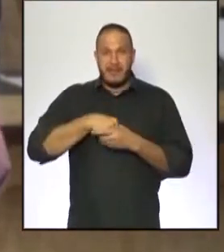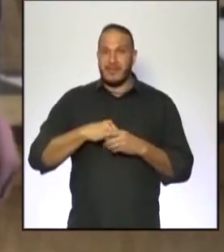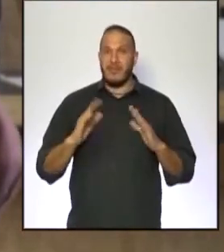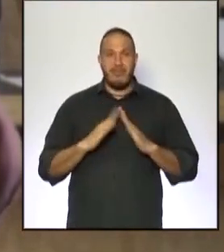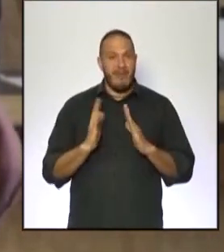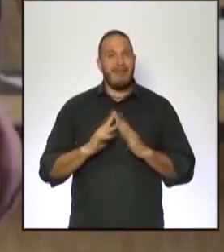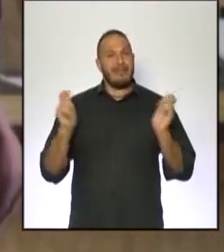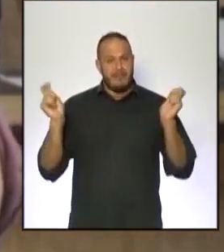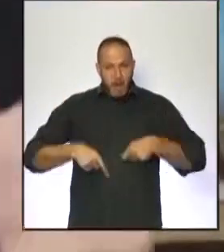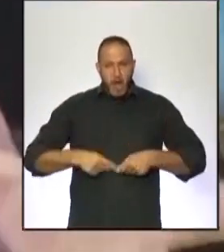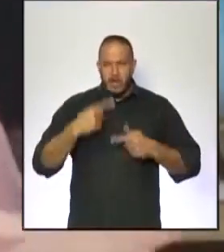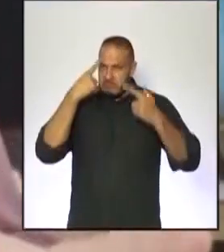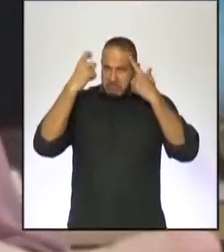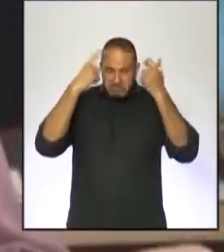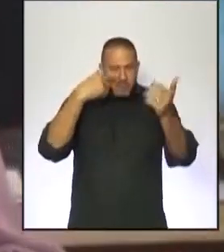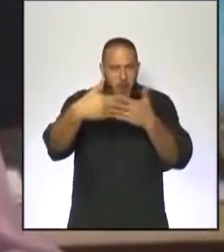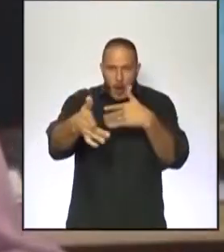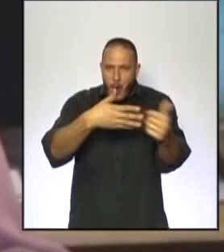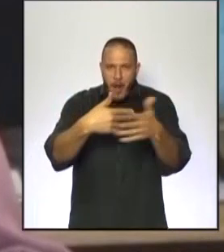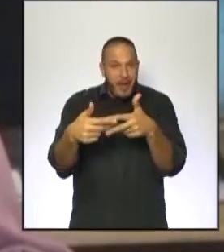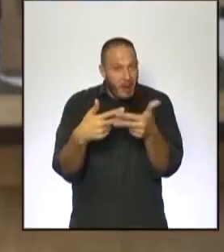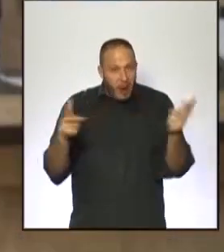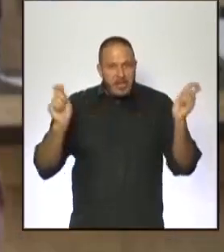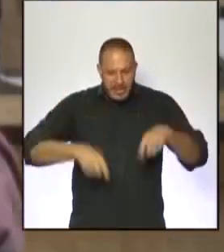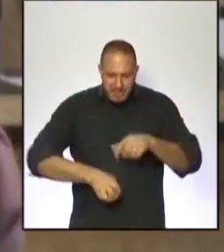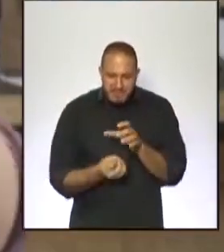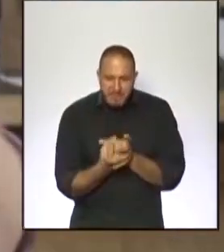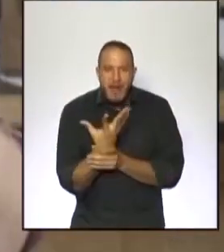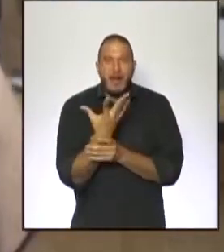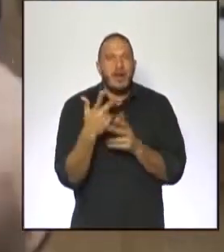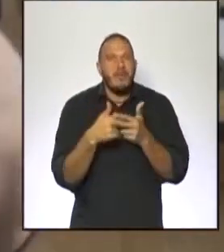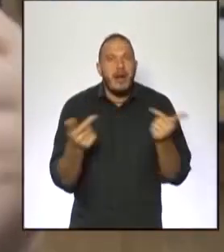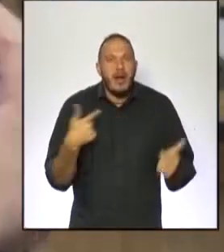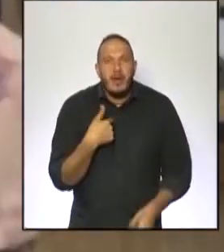pode construir qualquer coisa, algo